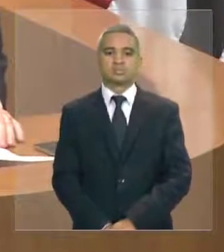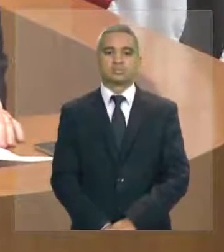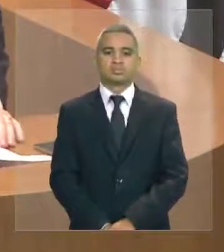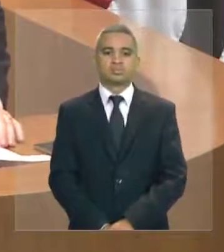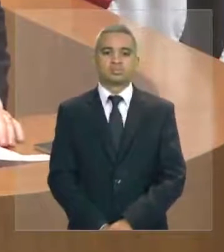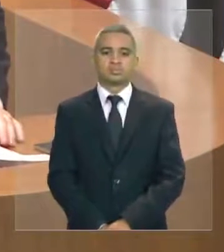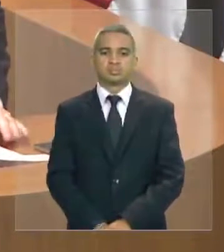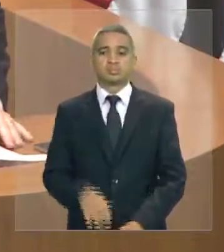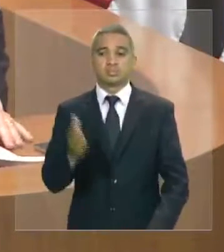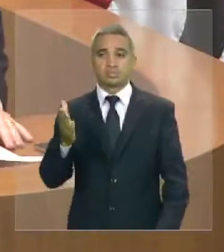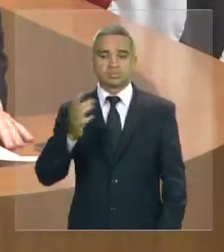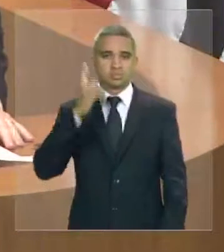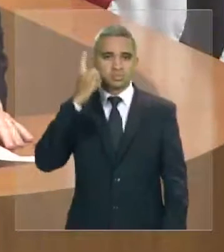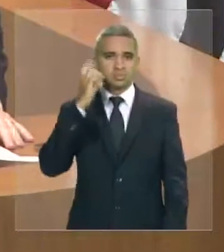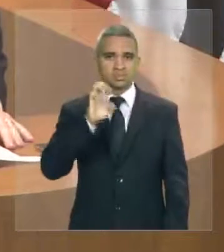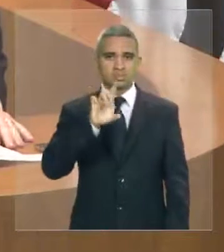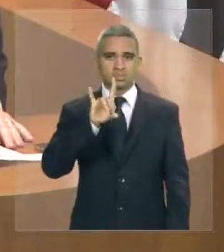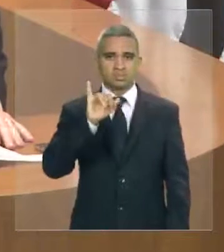Deputado Edivaldo.